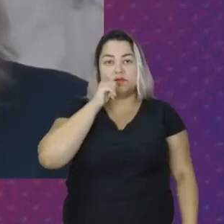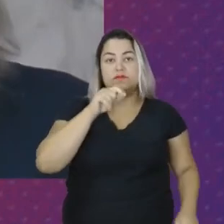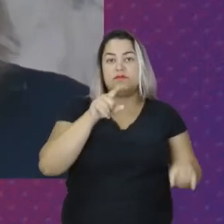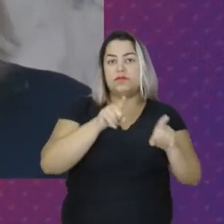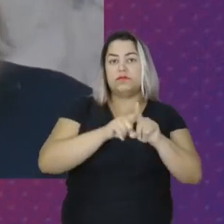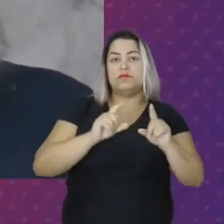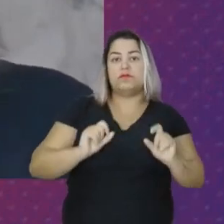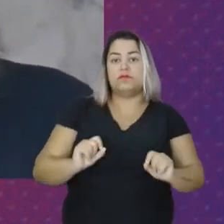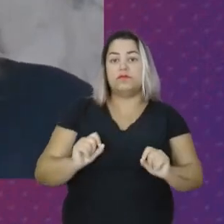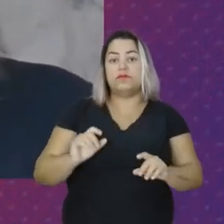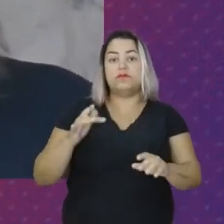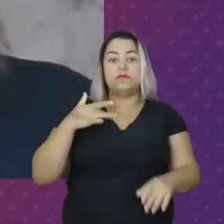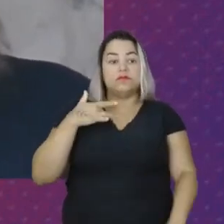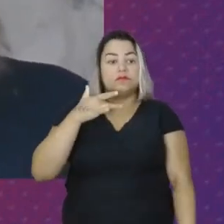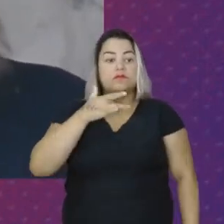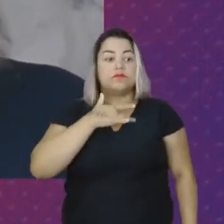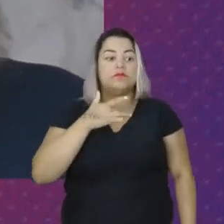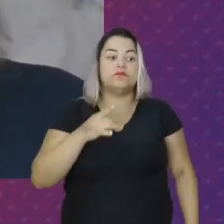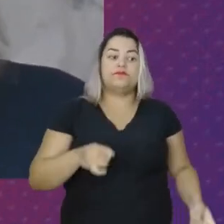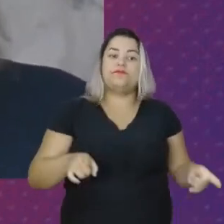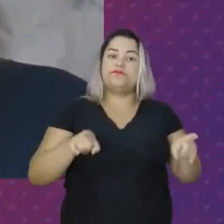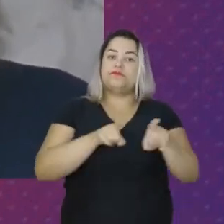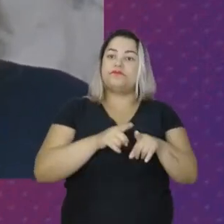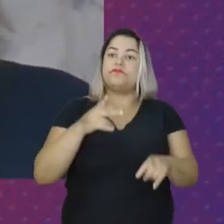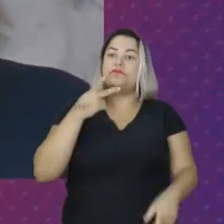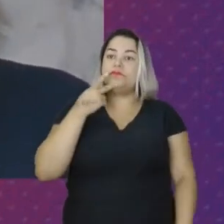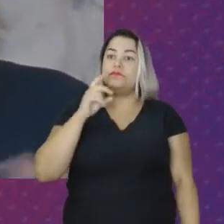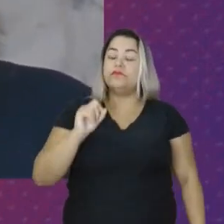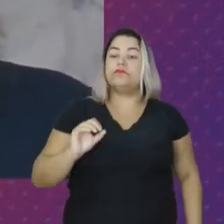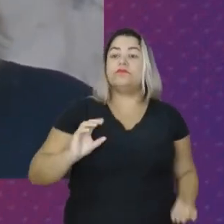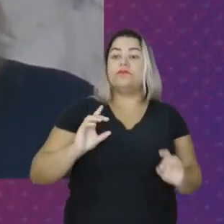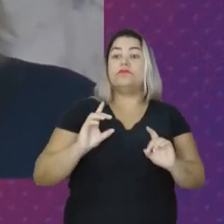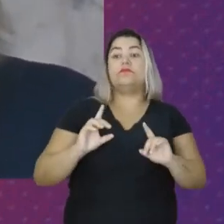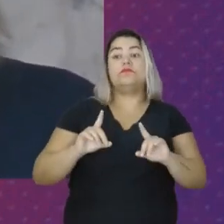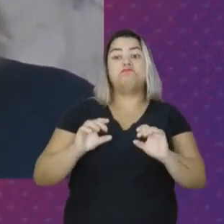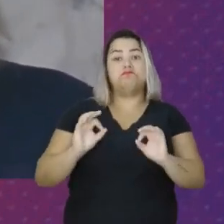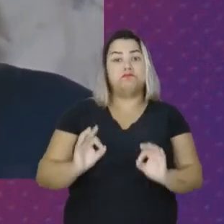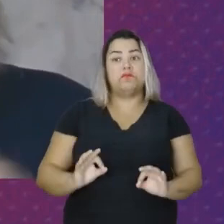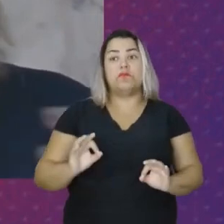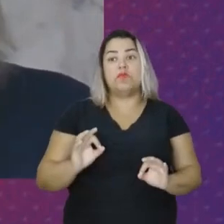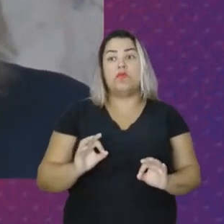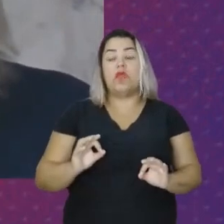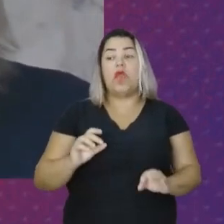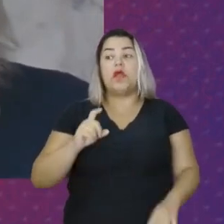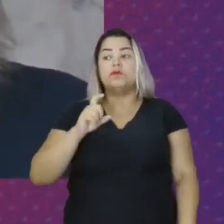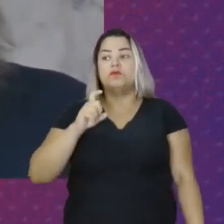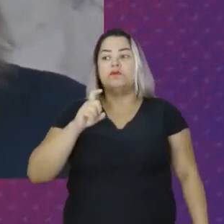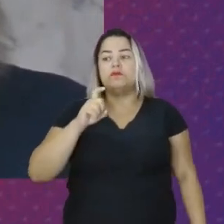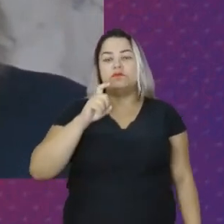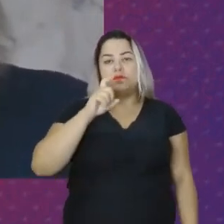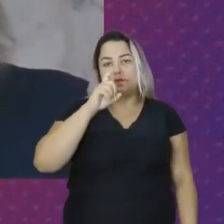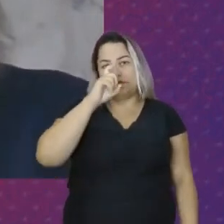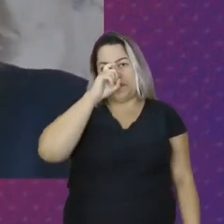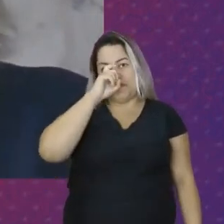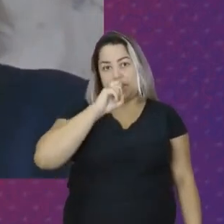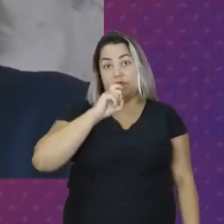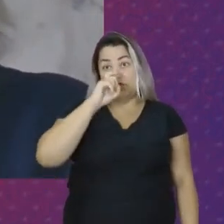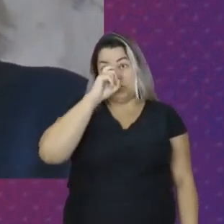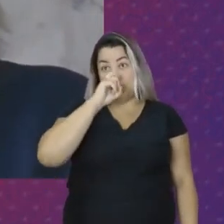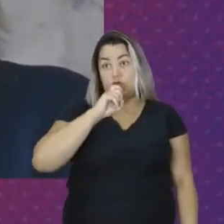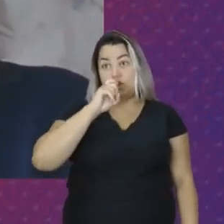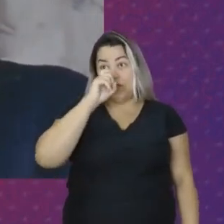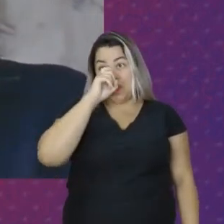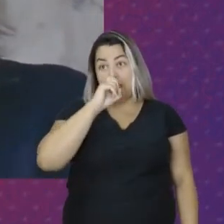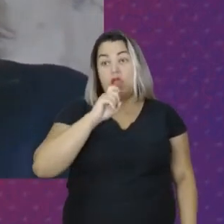da saúde, a parceria para a dignidade menstrual, então, nos kits do Sistema Único de